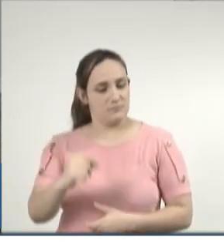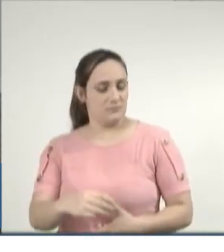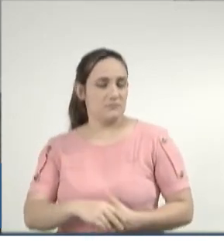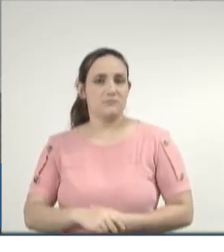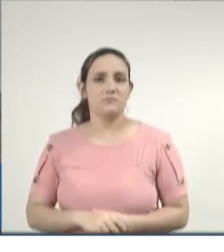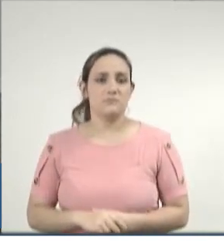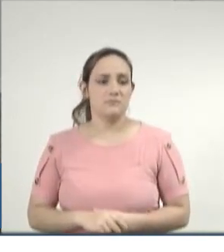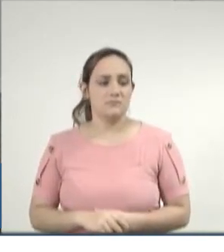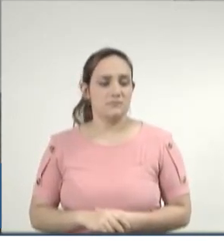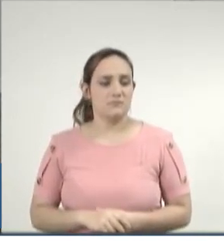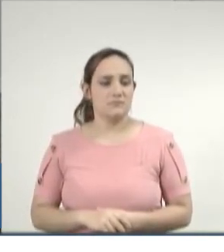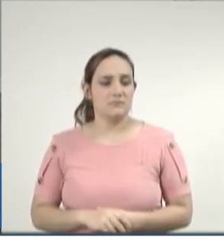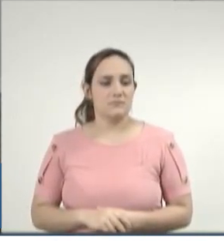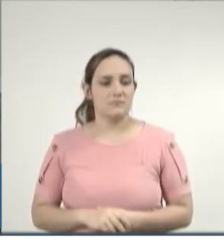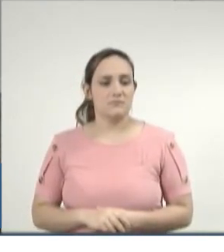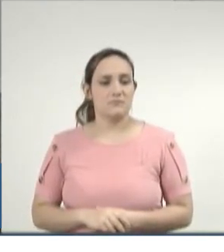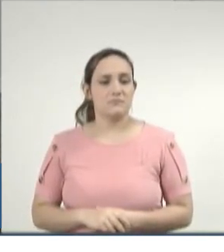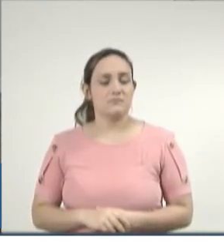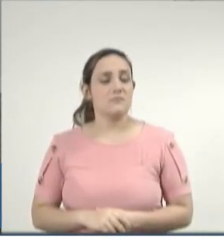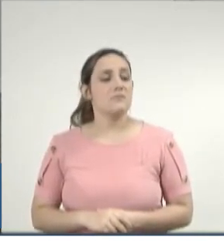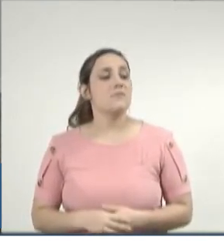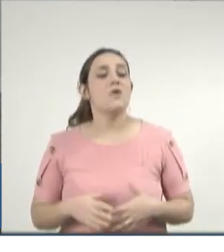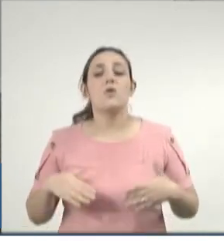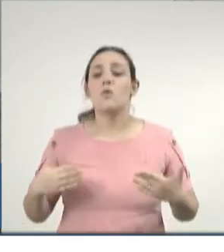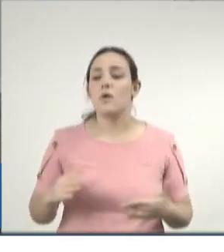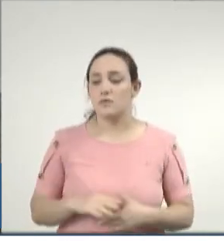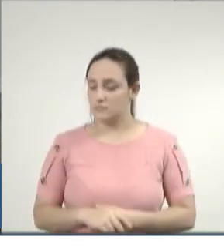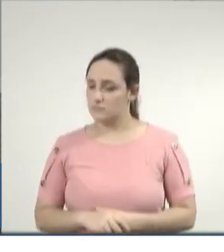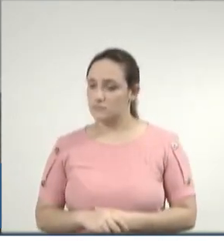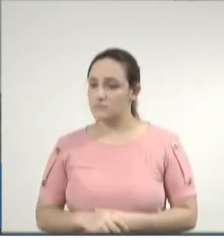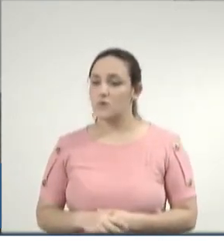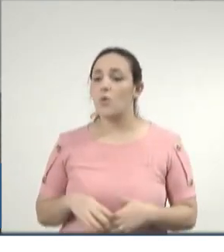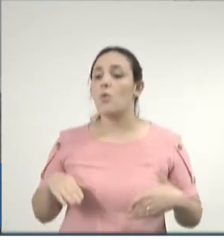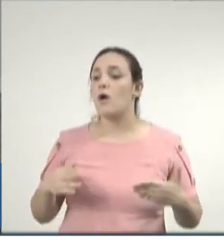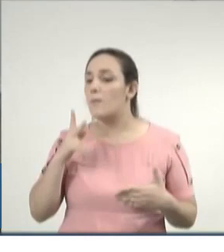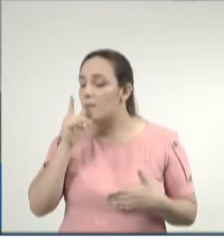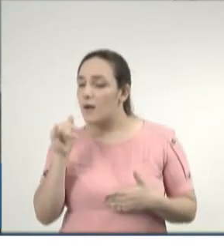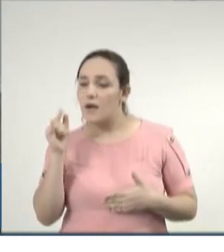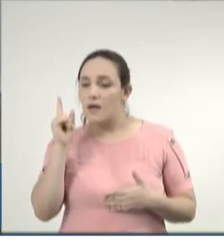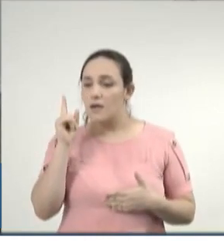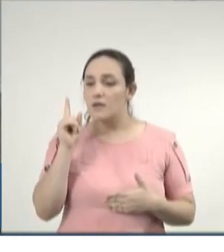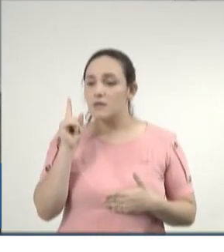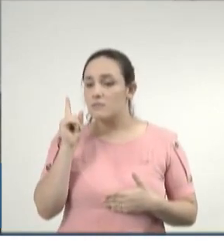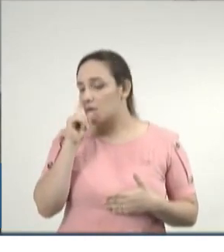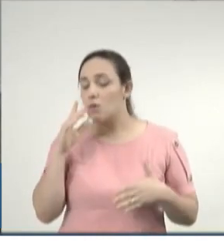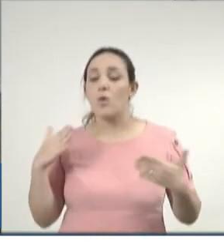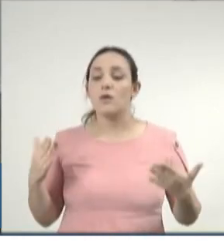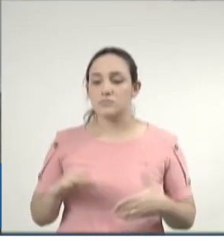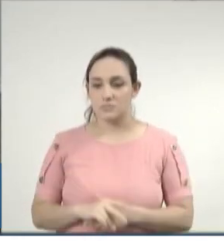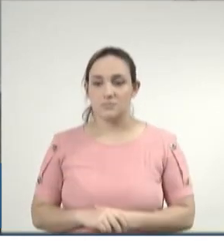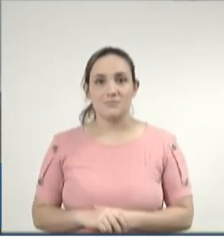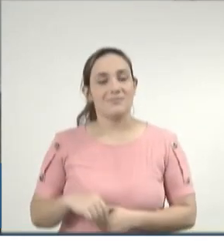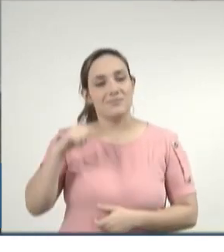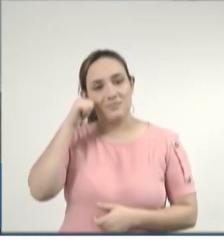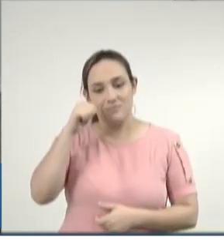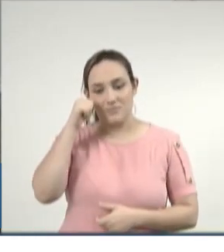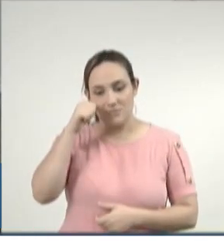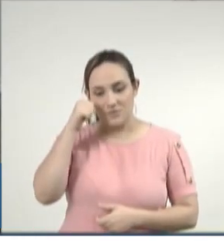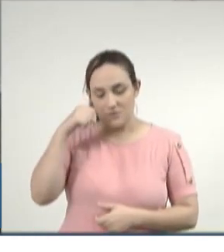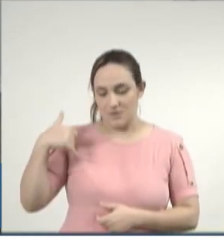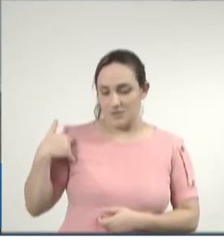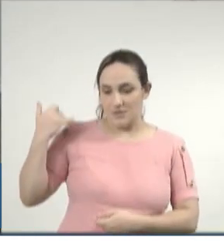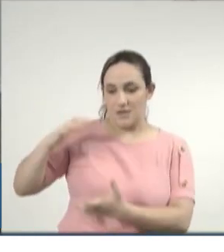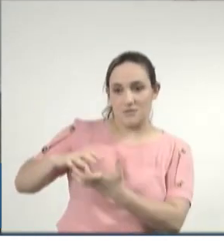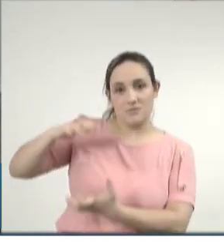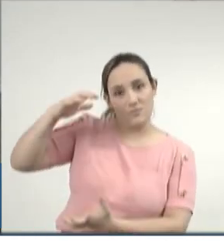falou para os meninos com quem que eles queriam ficar. São 2 meninas e um menino. E ela ficou com a mais velha, tá com ela lá, e os outros 2 decidiram